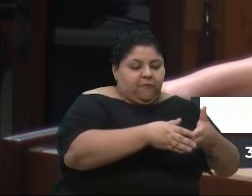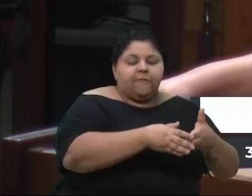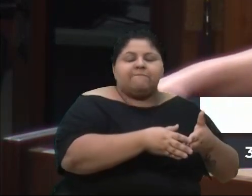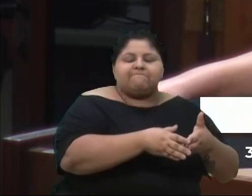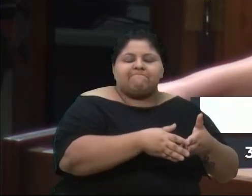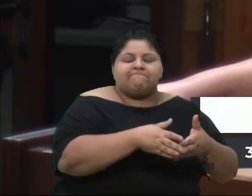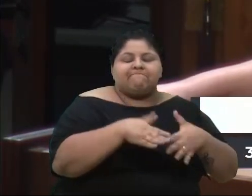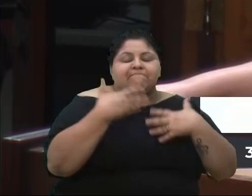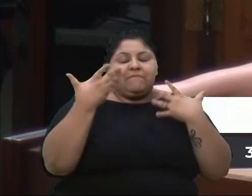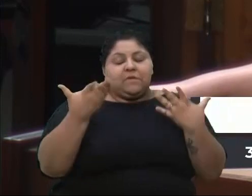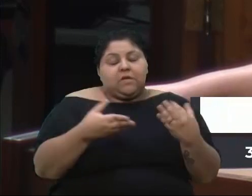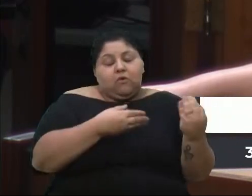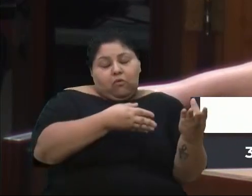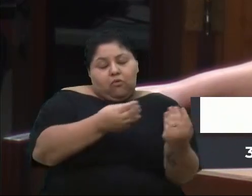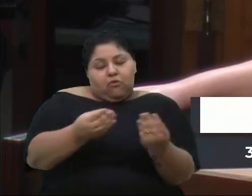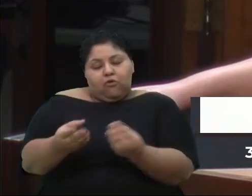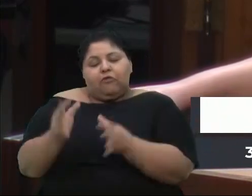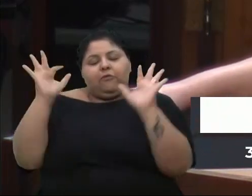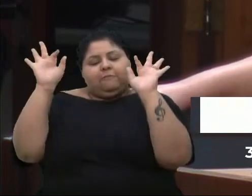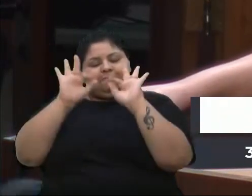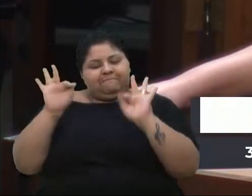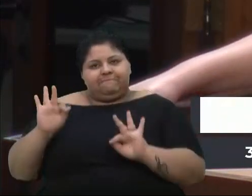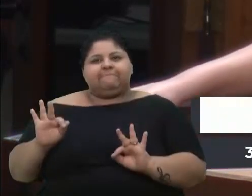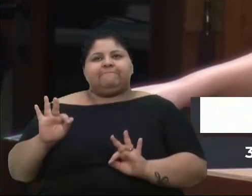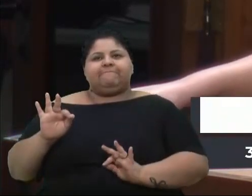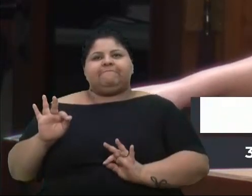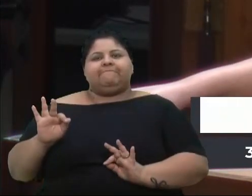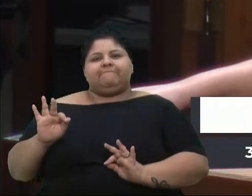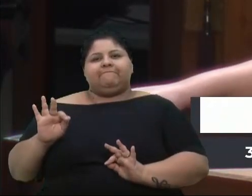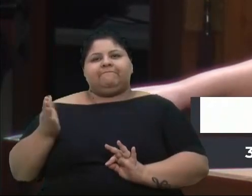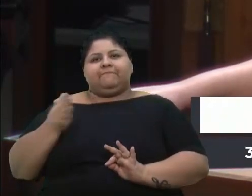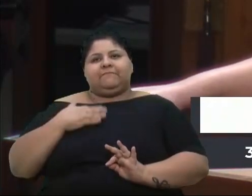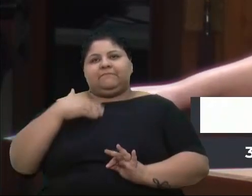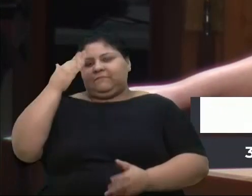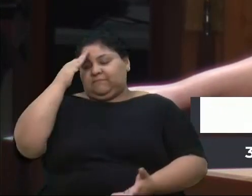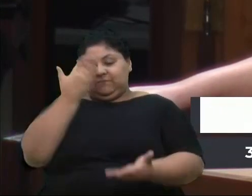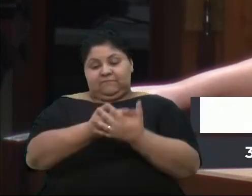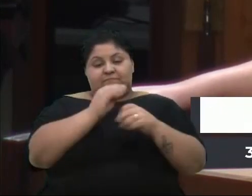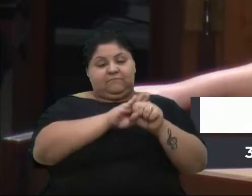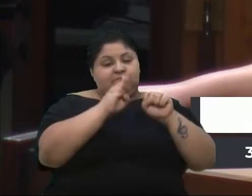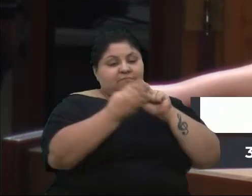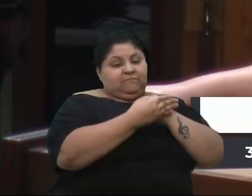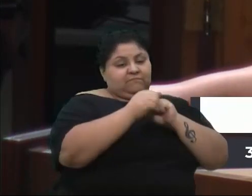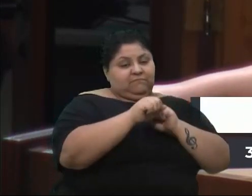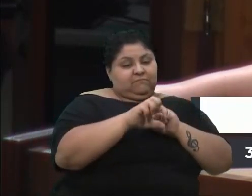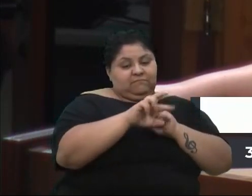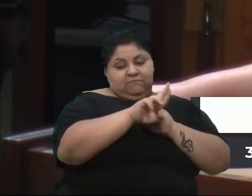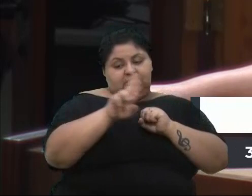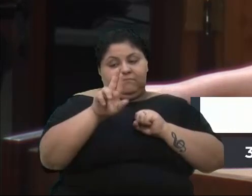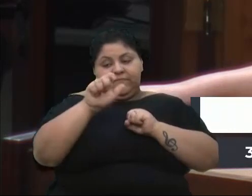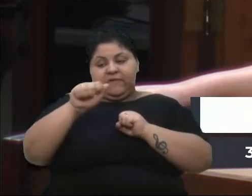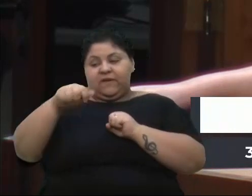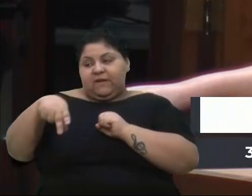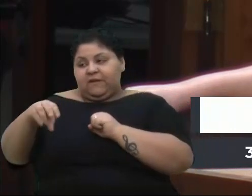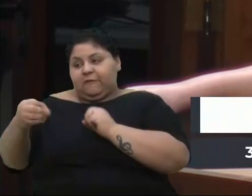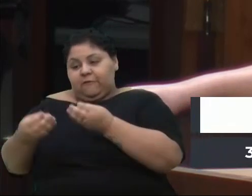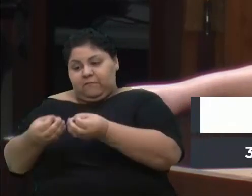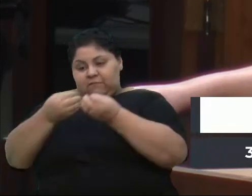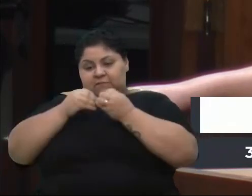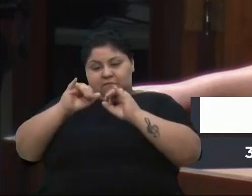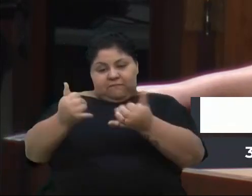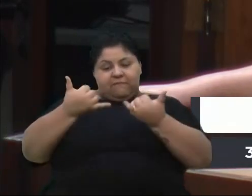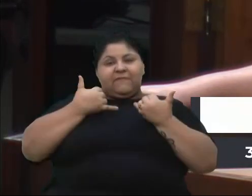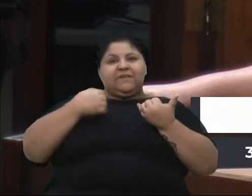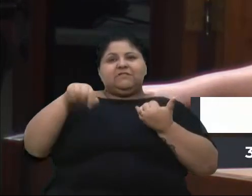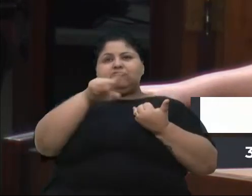com muita felicidade que eu acredito que o bairro serrano recebe essa notícia